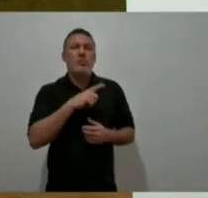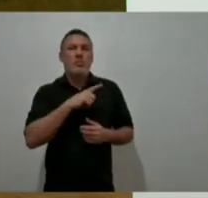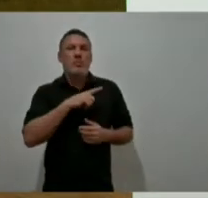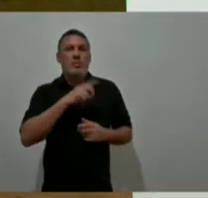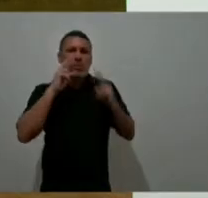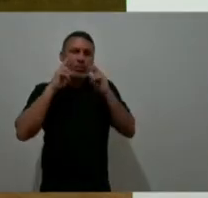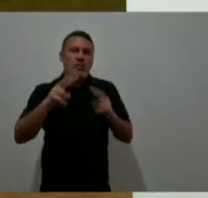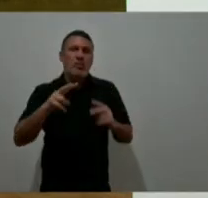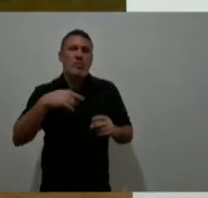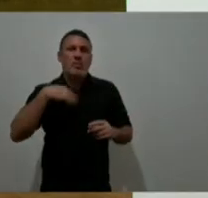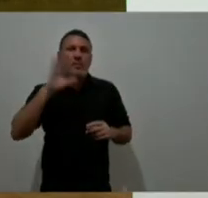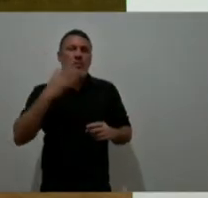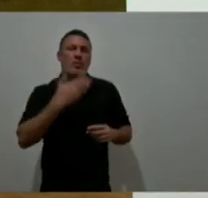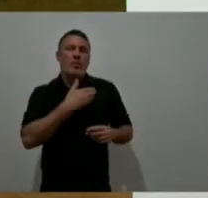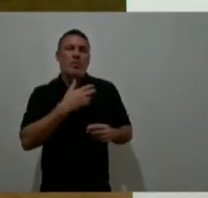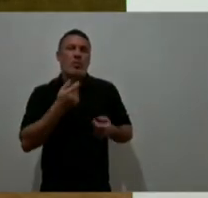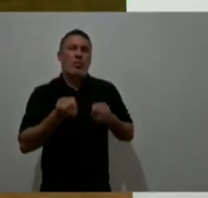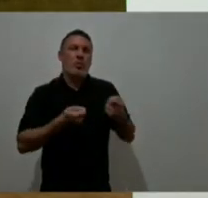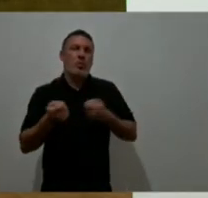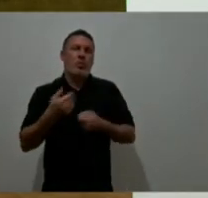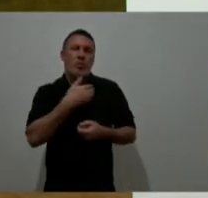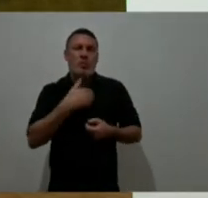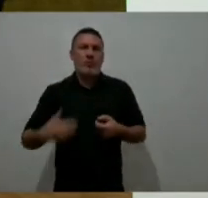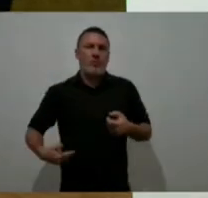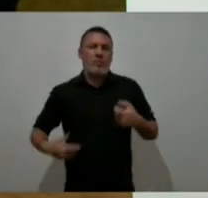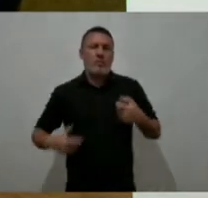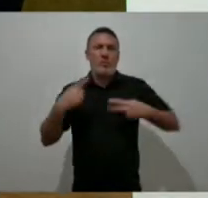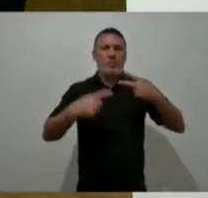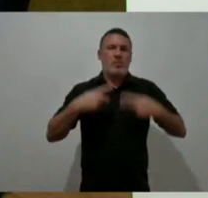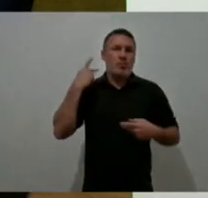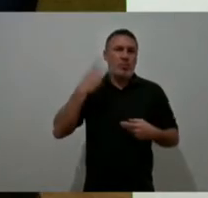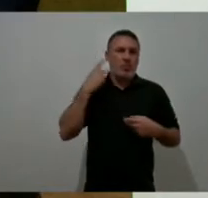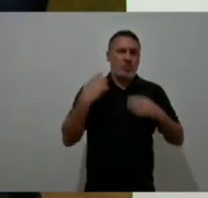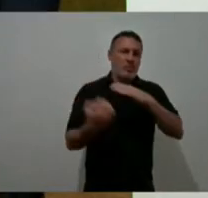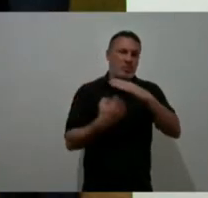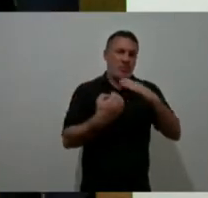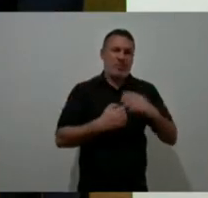governança dentro dessas empresas?